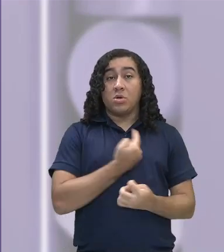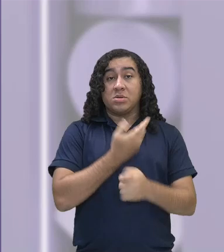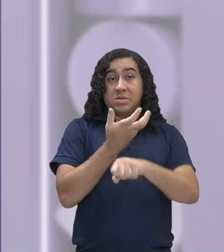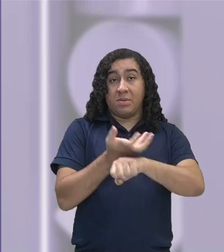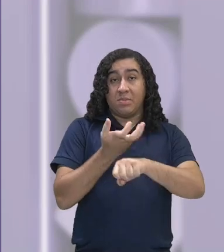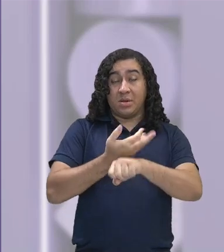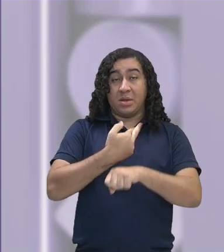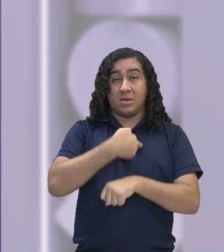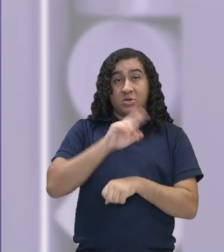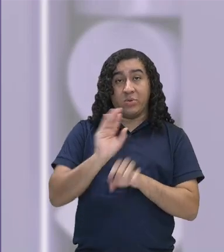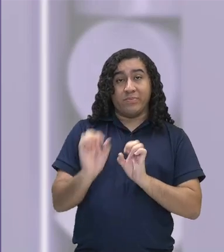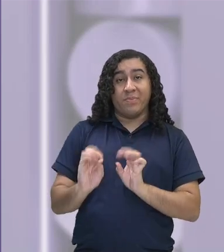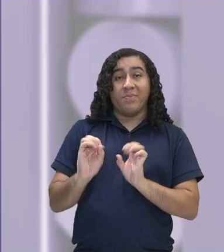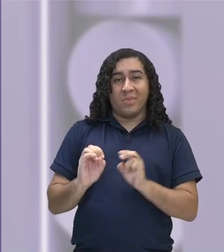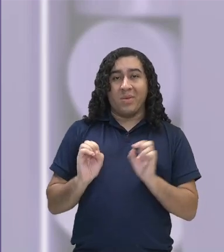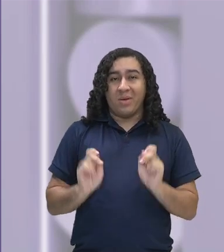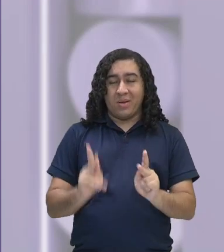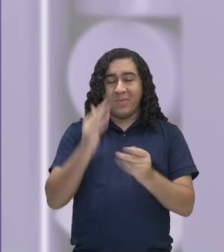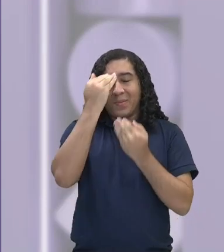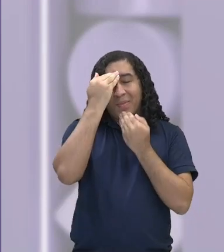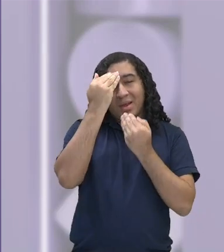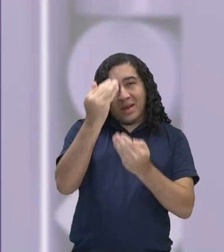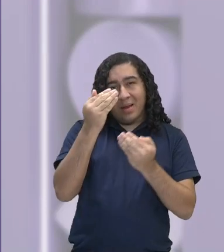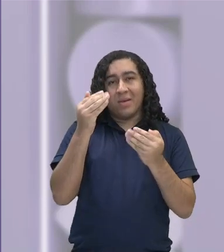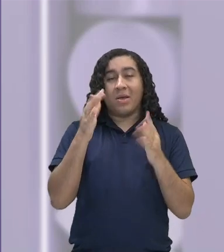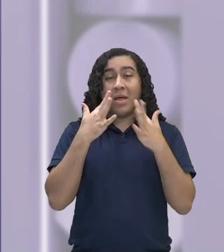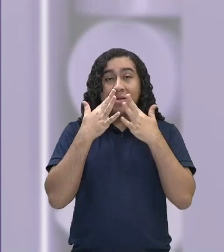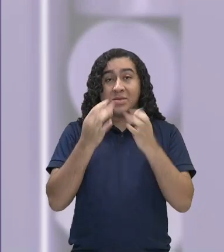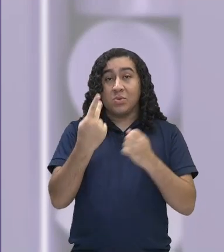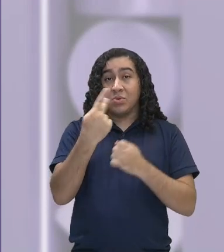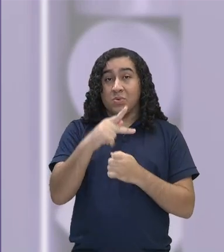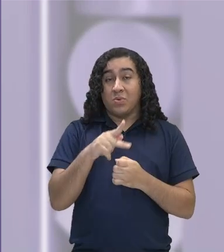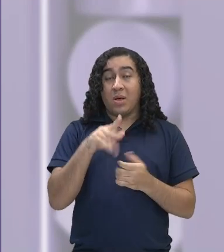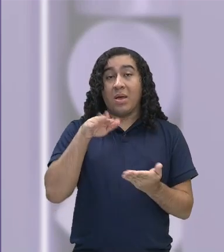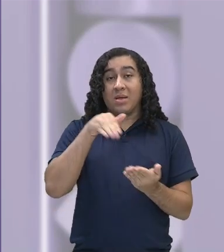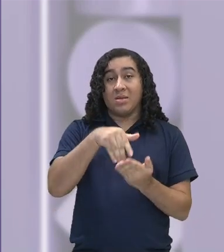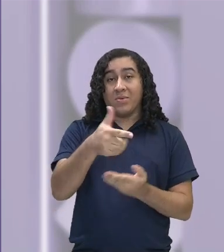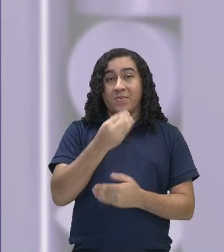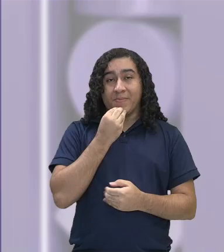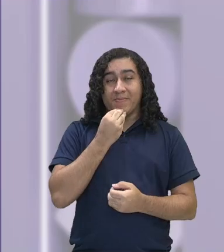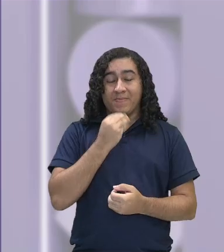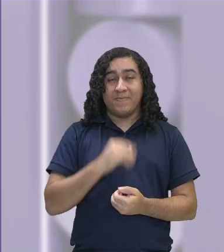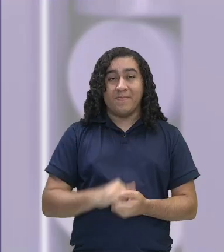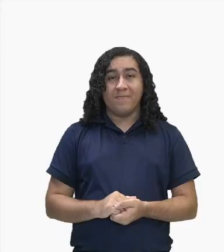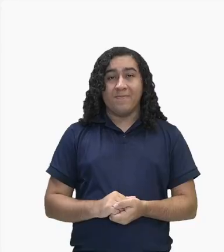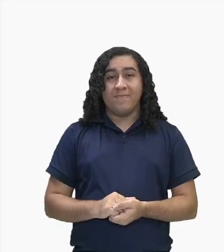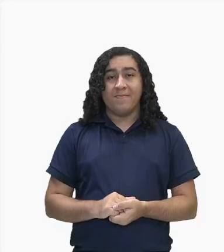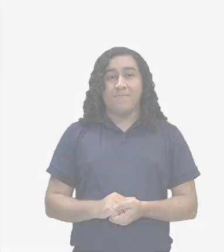disciplina de ensino religioso. Muito obrigado pela atenção de vocês e até a próxima.